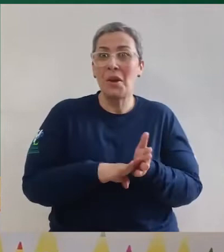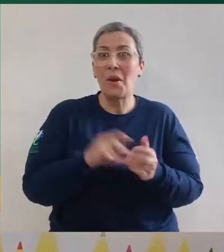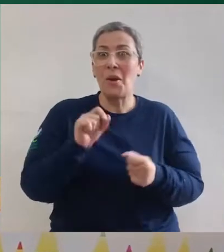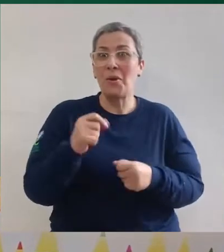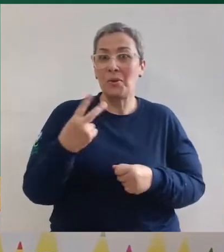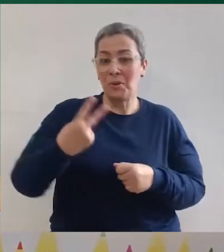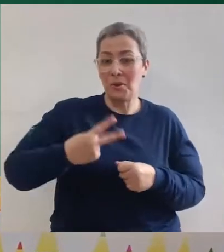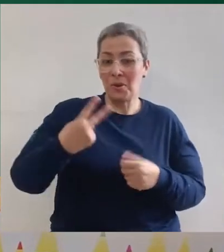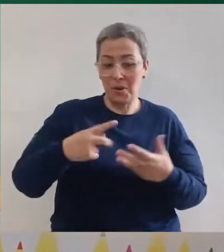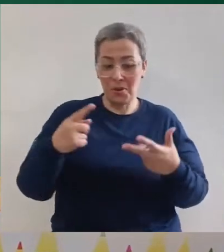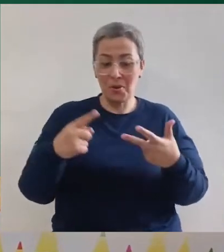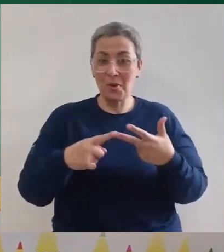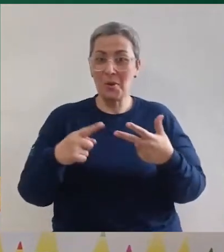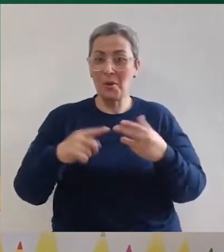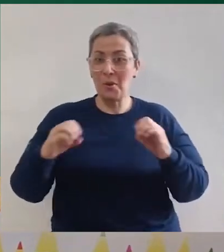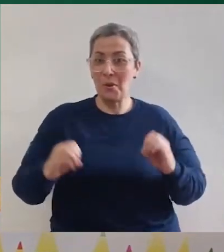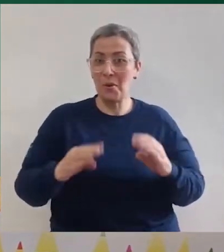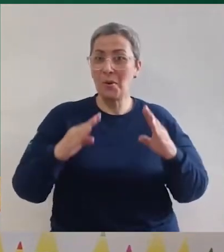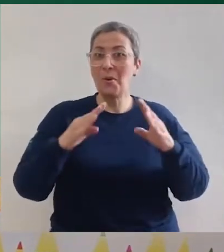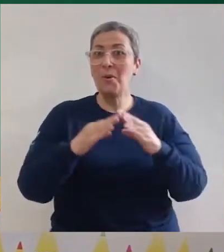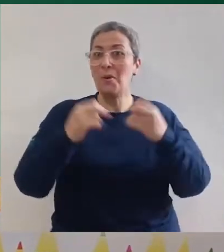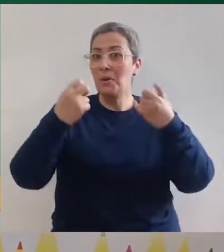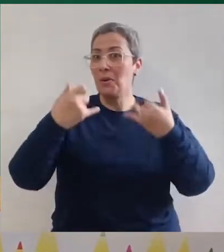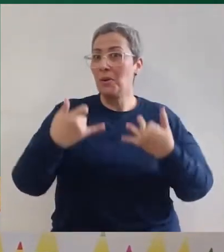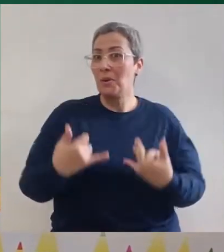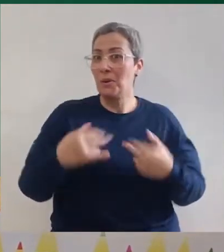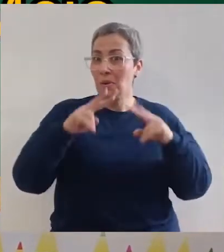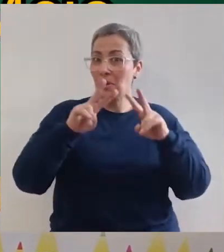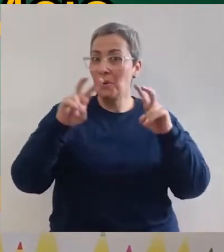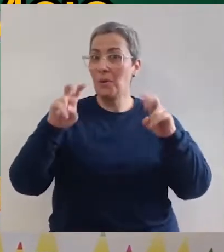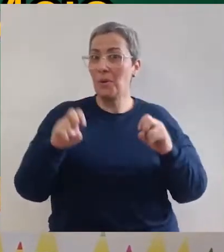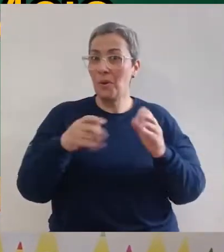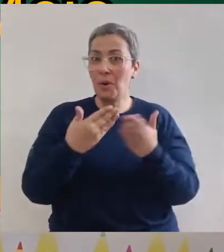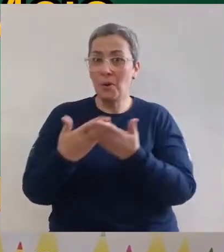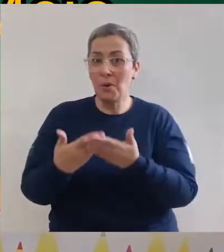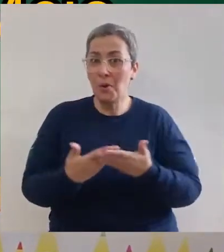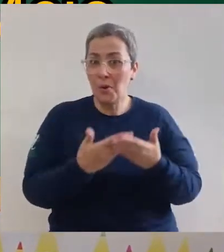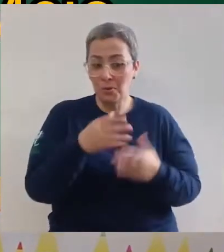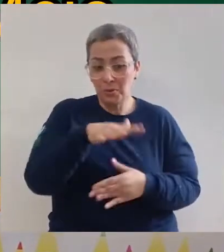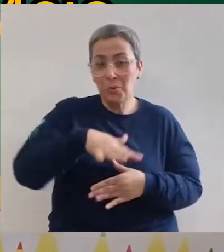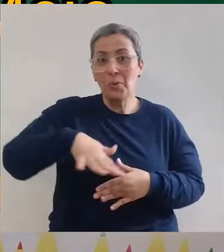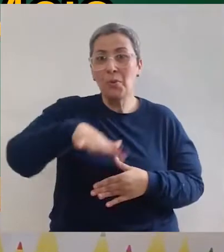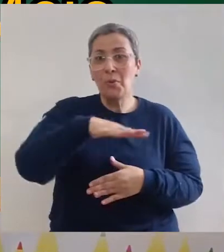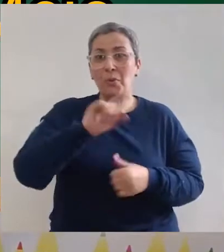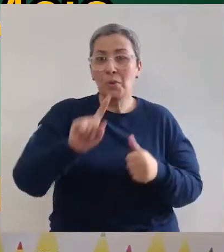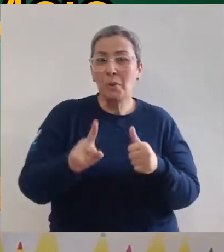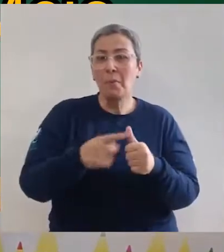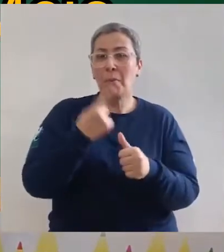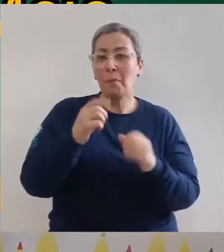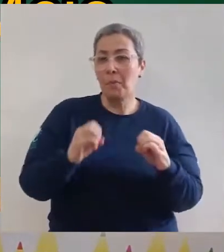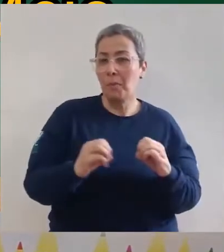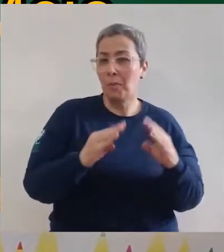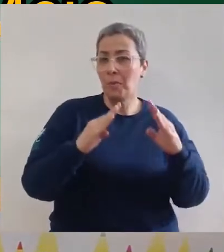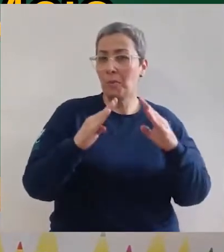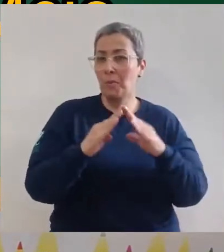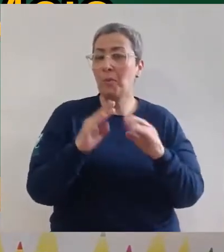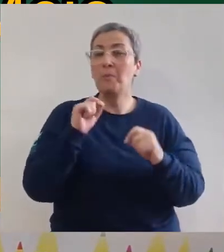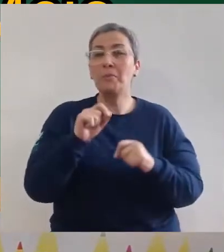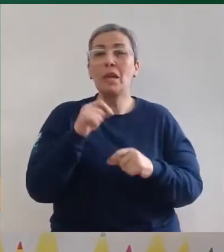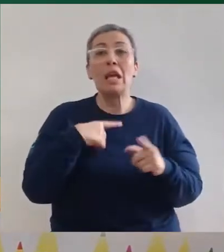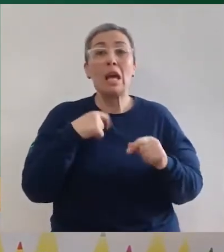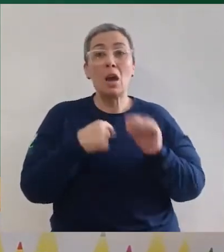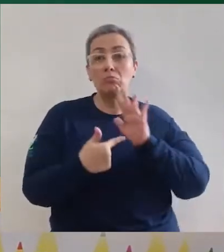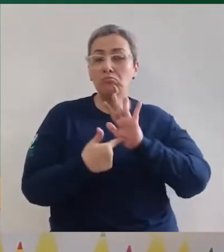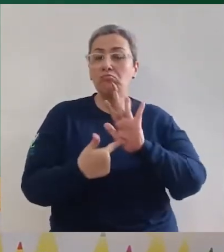Chegamos no nosso segundo episódio para falar a respeito do estudo do MEI. No primeiro programa,